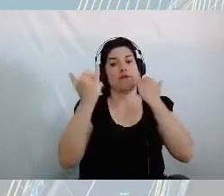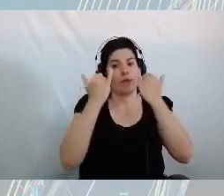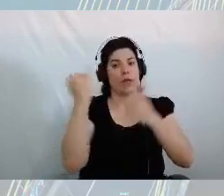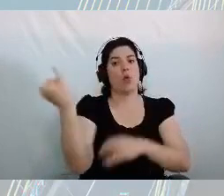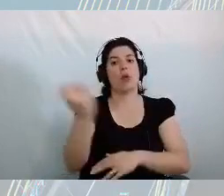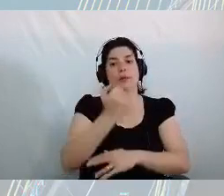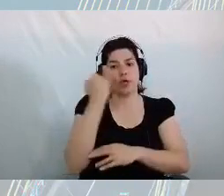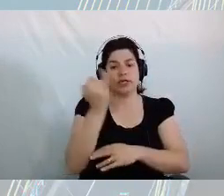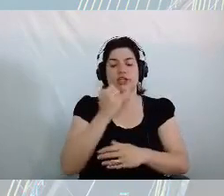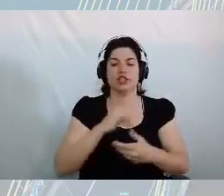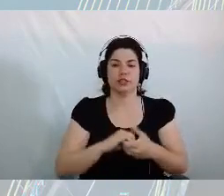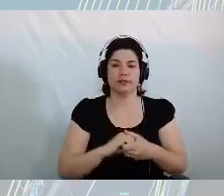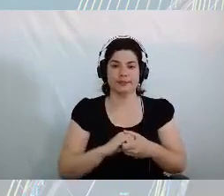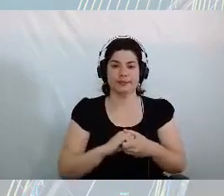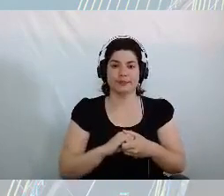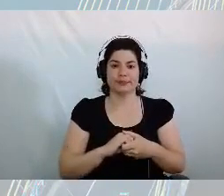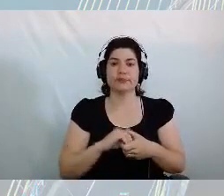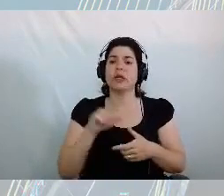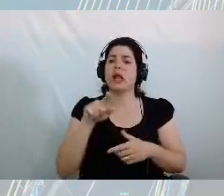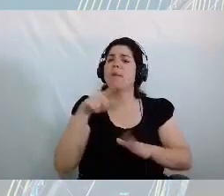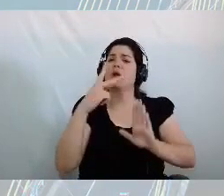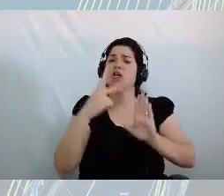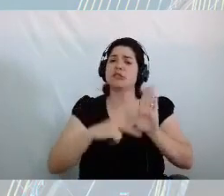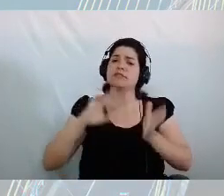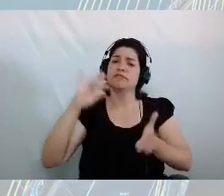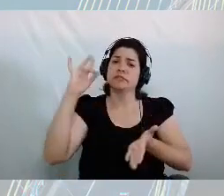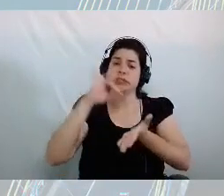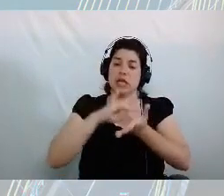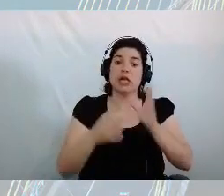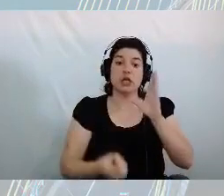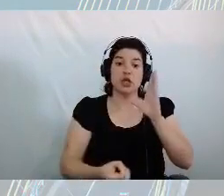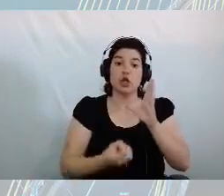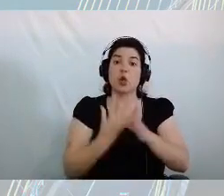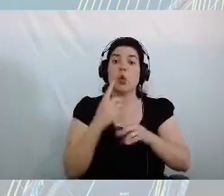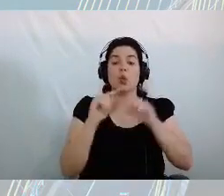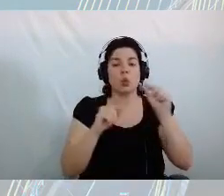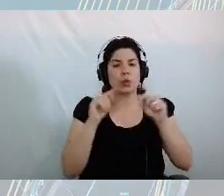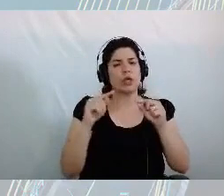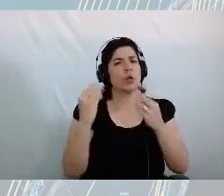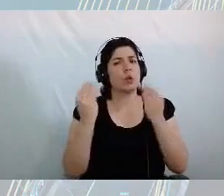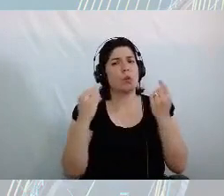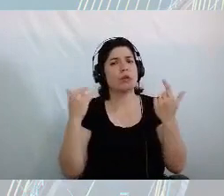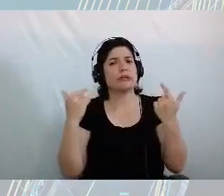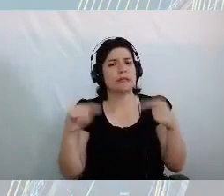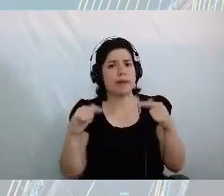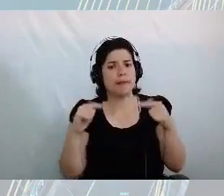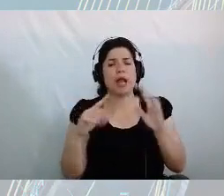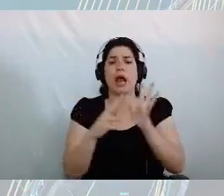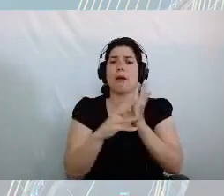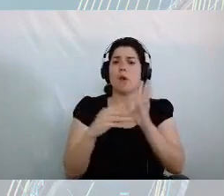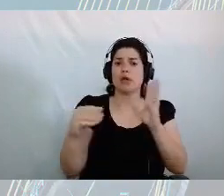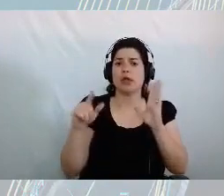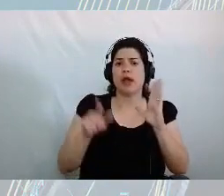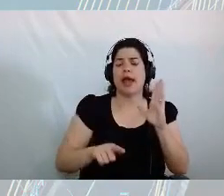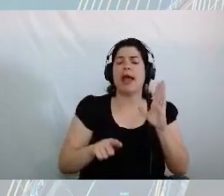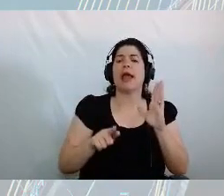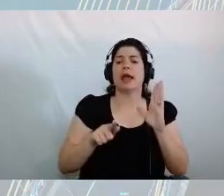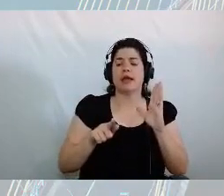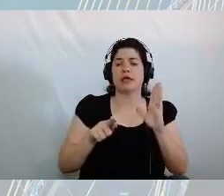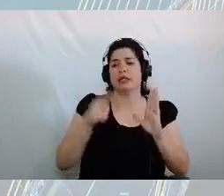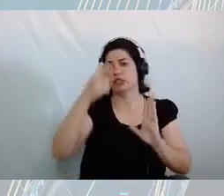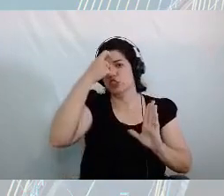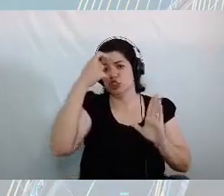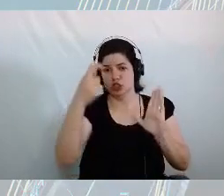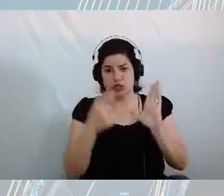esse projeto, na verdade, ele criou dentro do time a propriedade intelectual de como é que trabalhar com esses modelos de Generative AI, né? O modelo que eu